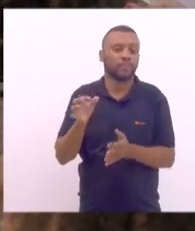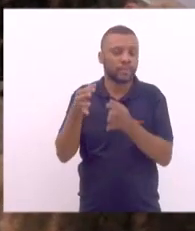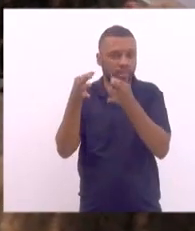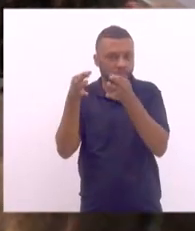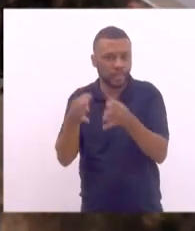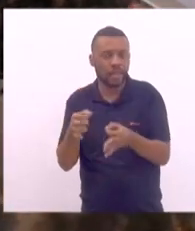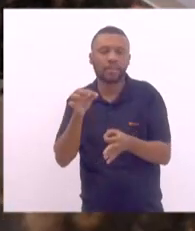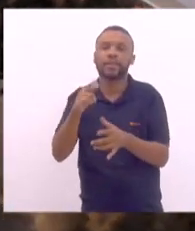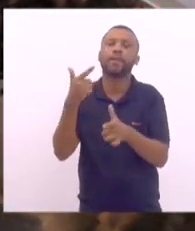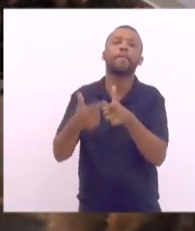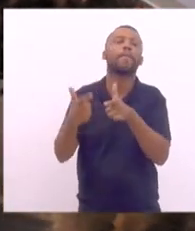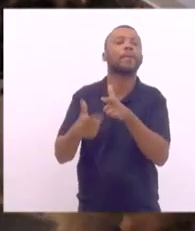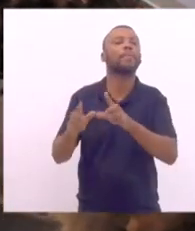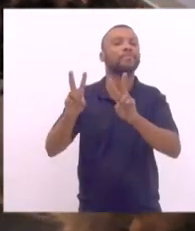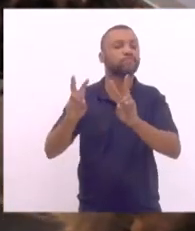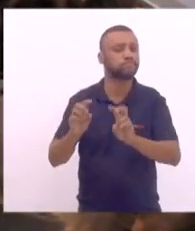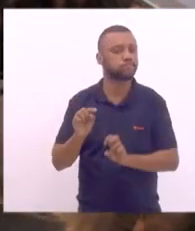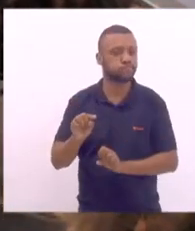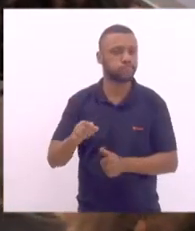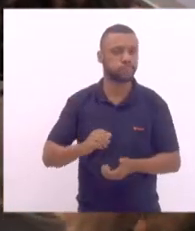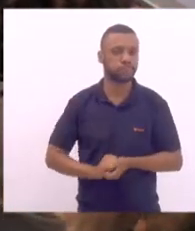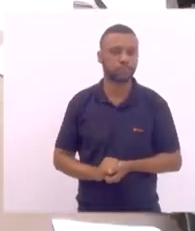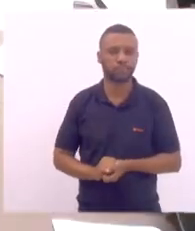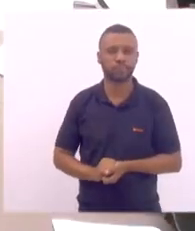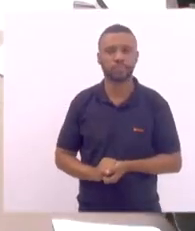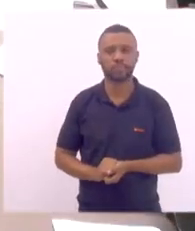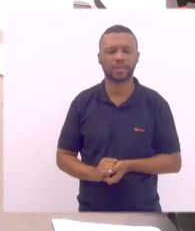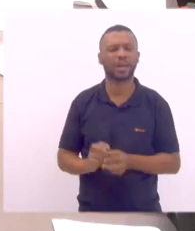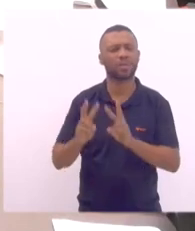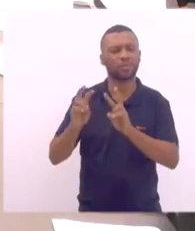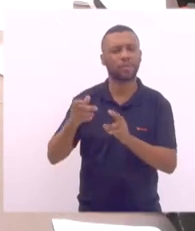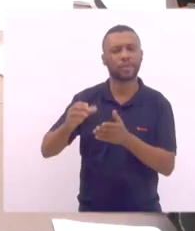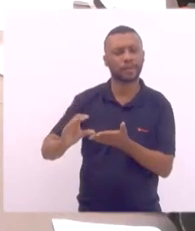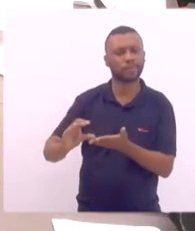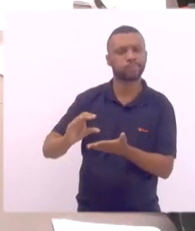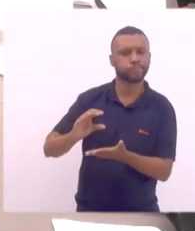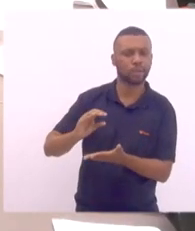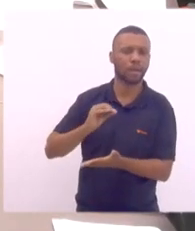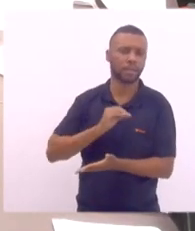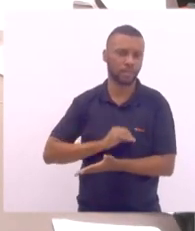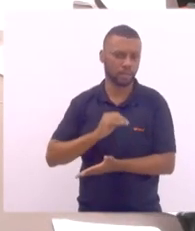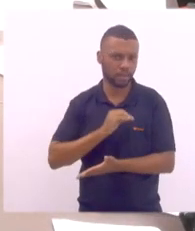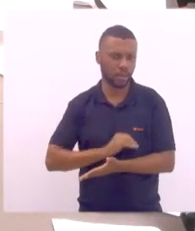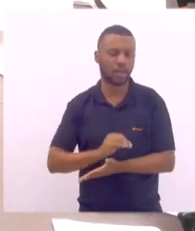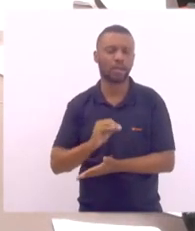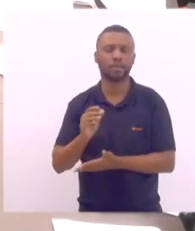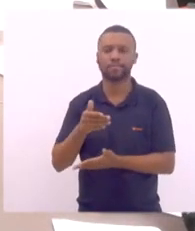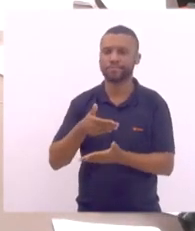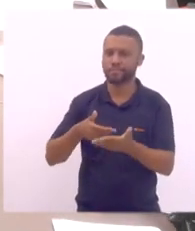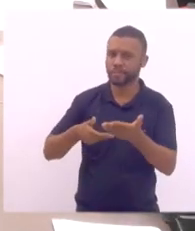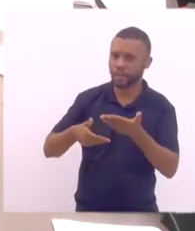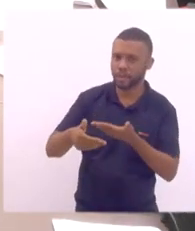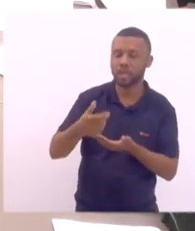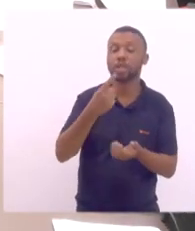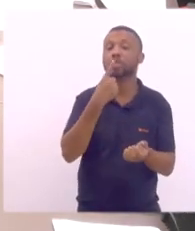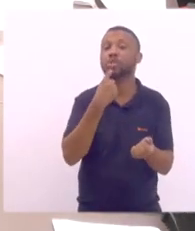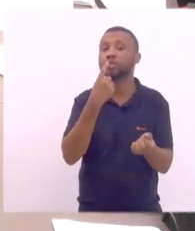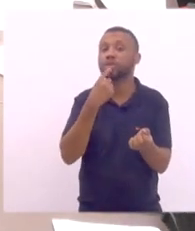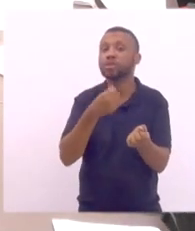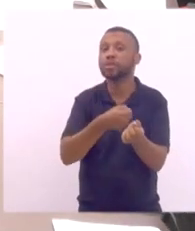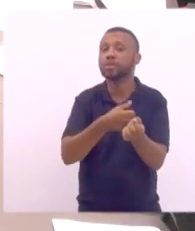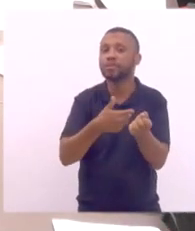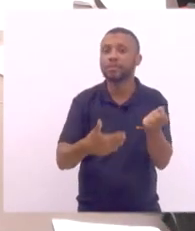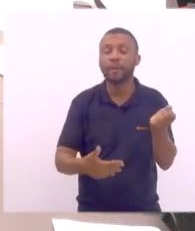essa questão, né, que a questão da remuneração pela doação de sangue. Não, mas